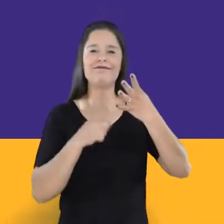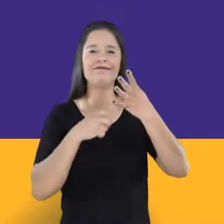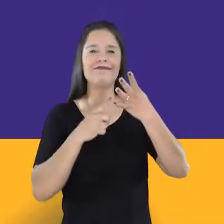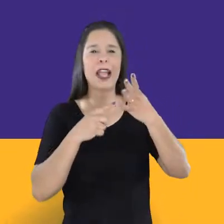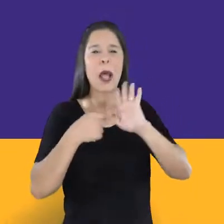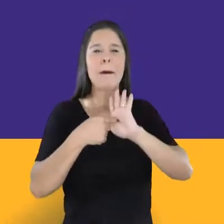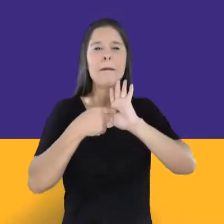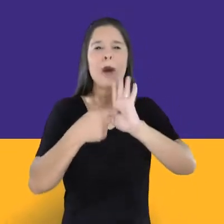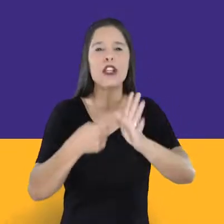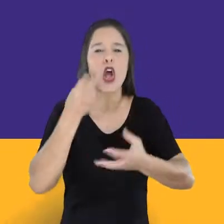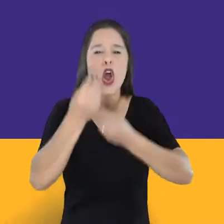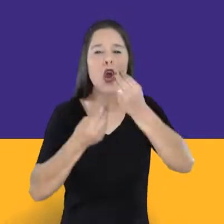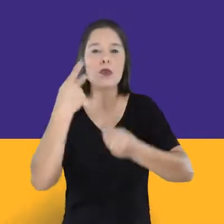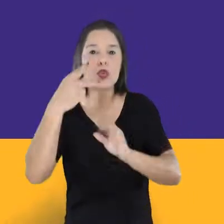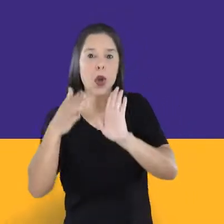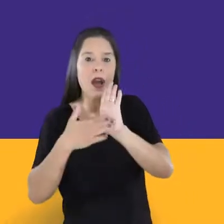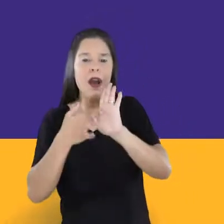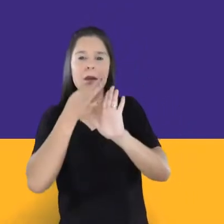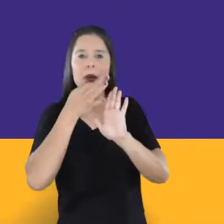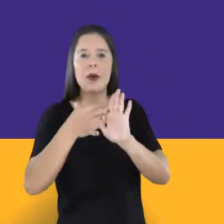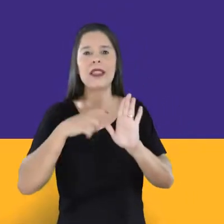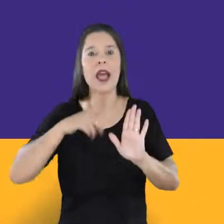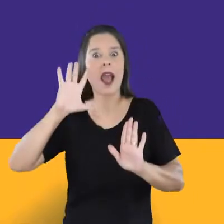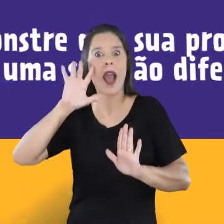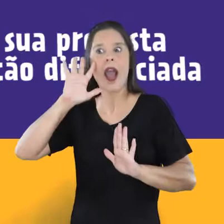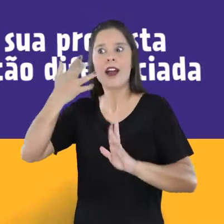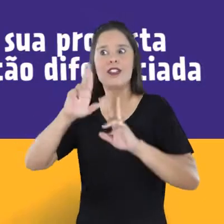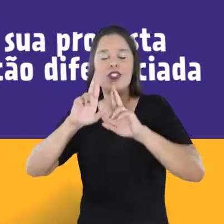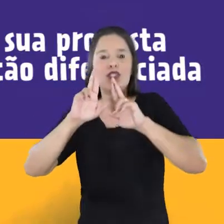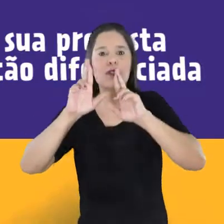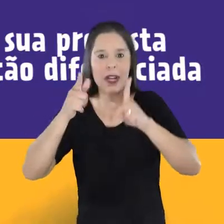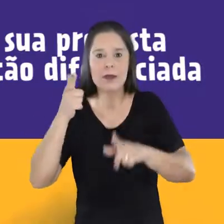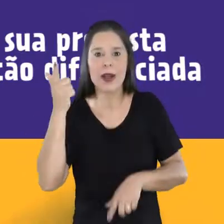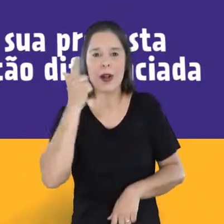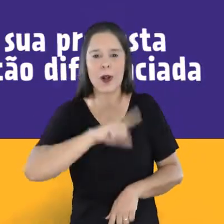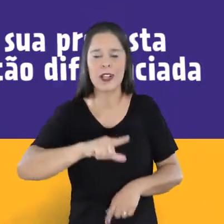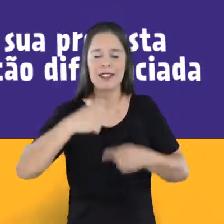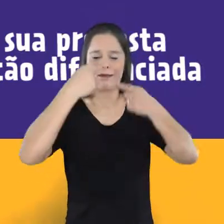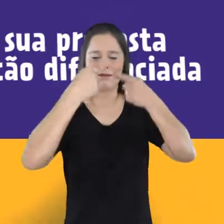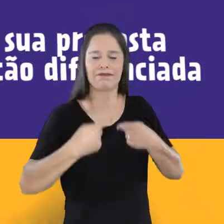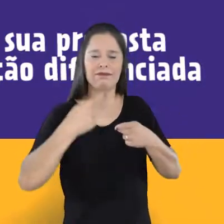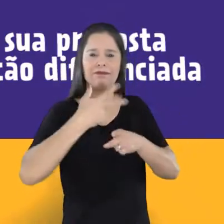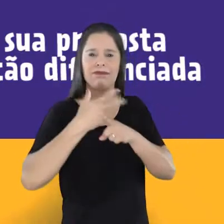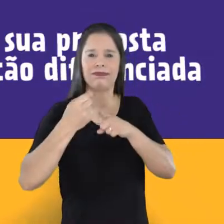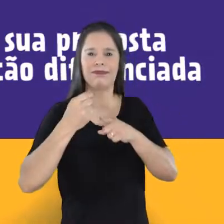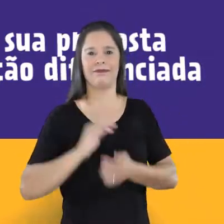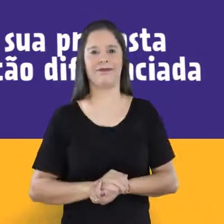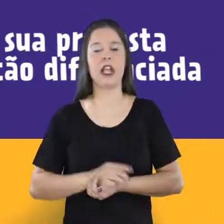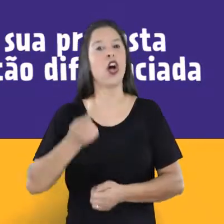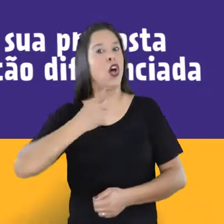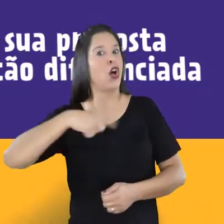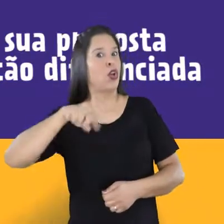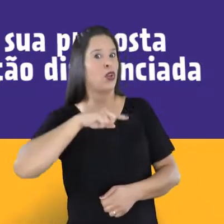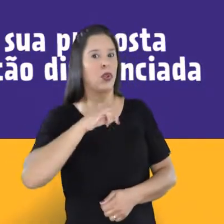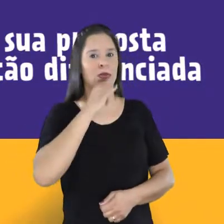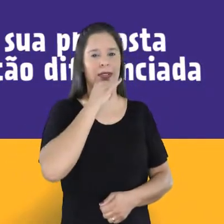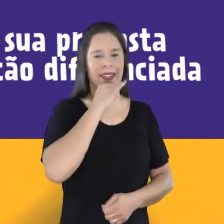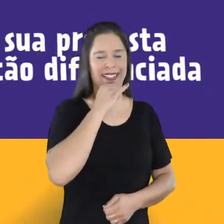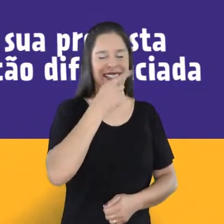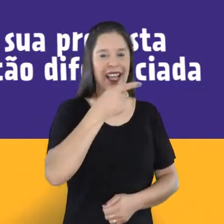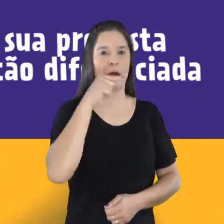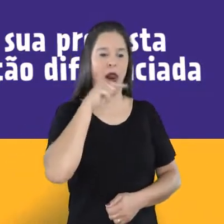públicos de interesse que você já tenha mobilizado. Dica 4. Demonstre como que a sua proposta traz uma